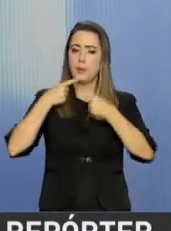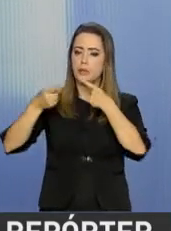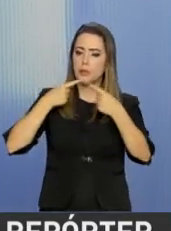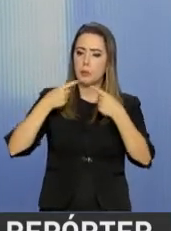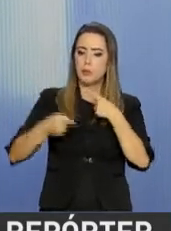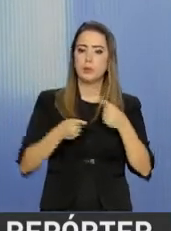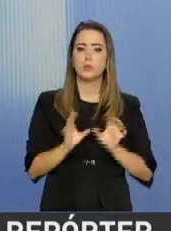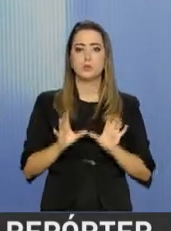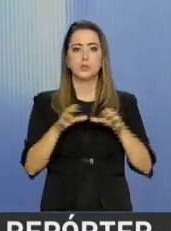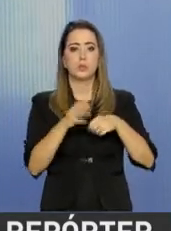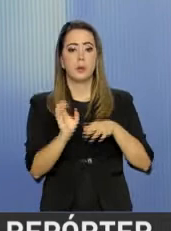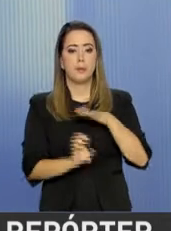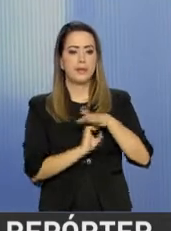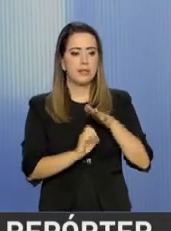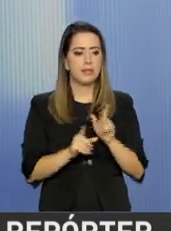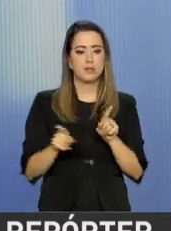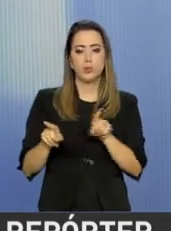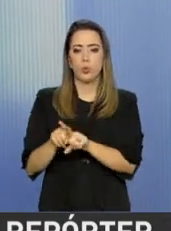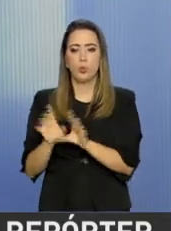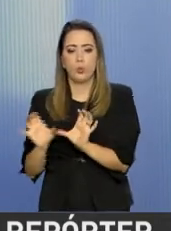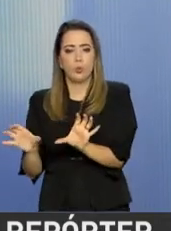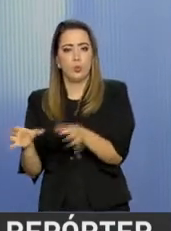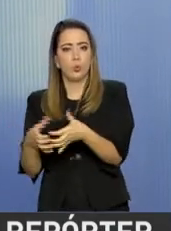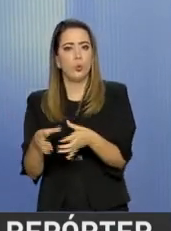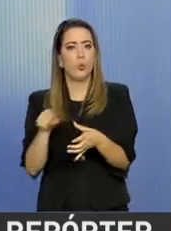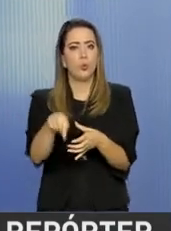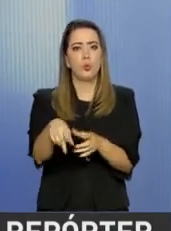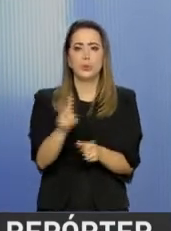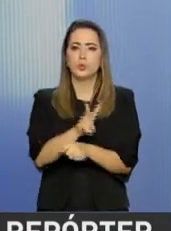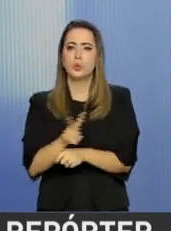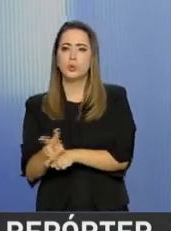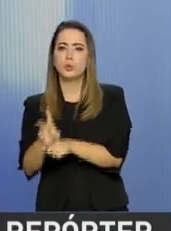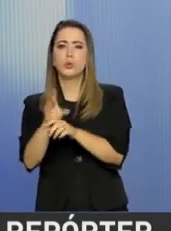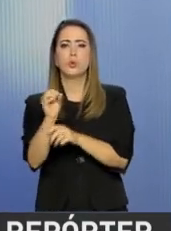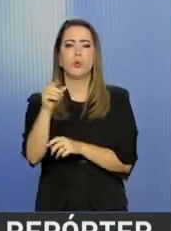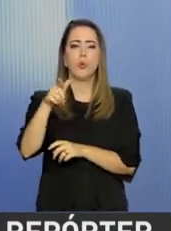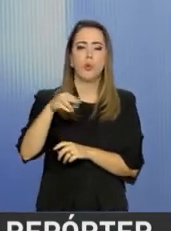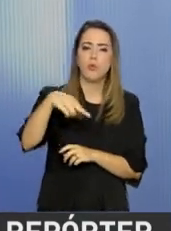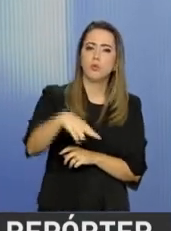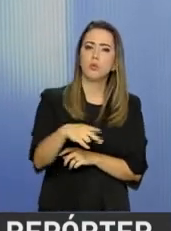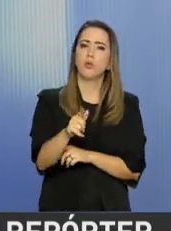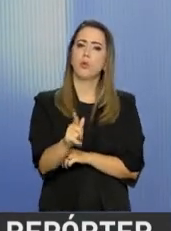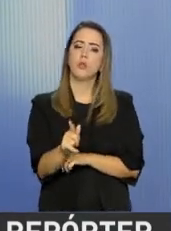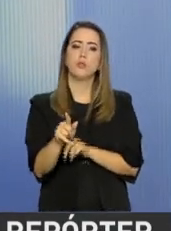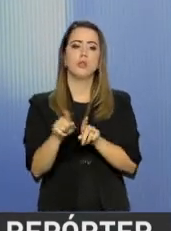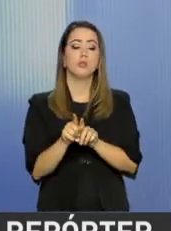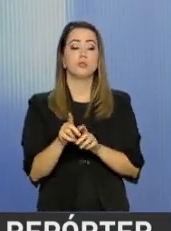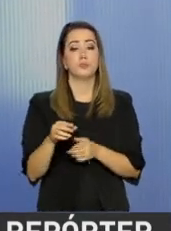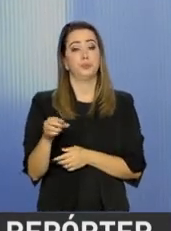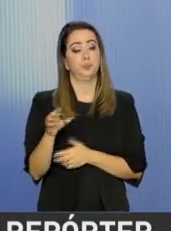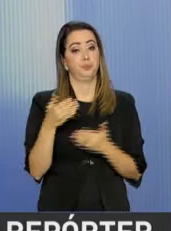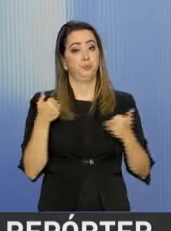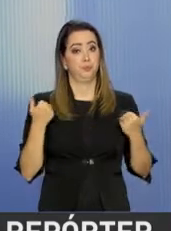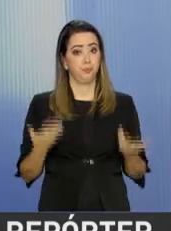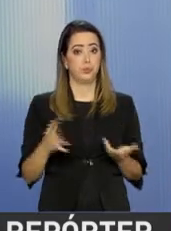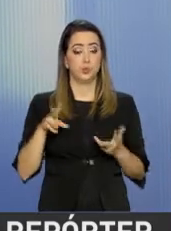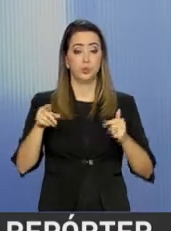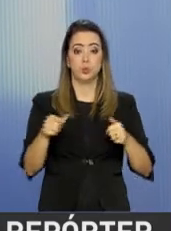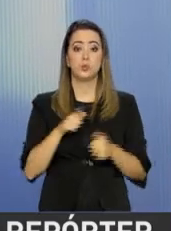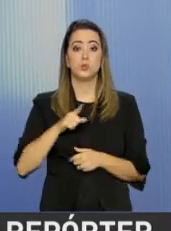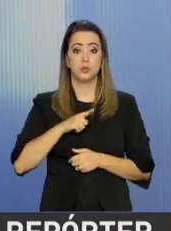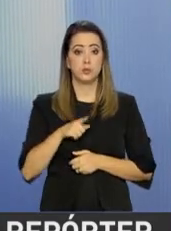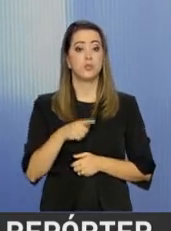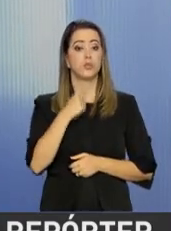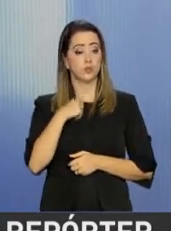pessoas, pessoas com empresas, com corporações, com ONGs, tem muitas ONGs participando do 8º Fórum, e todos têm muito a